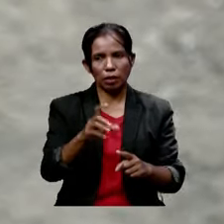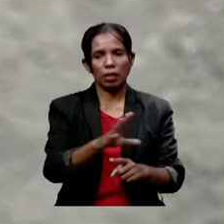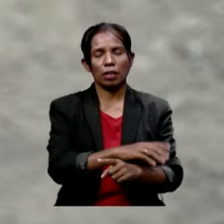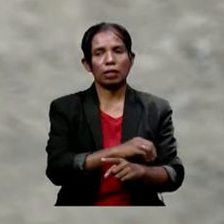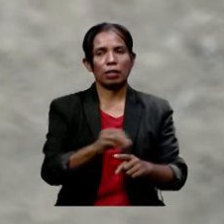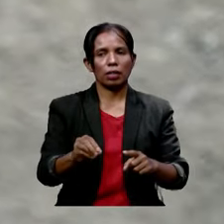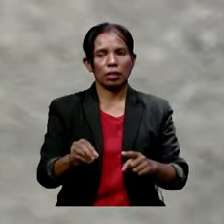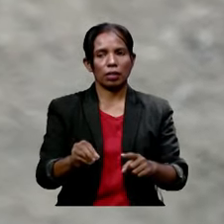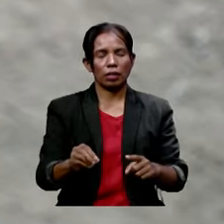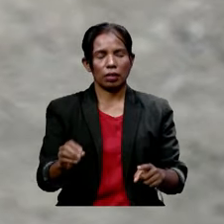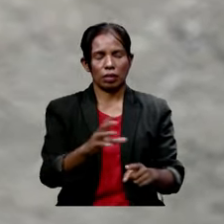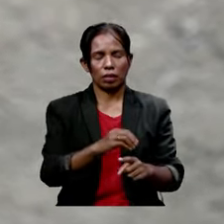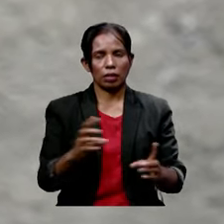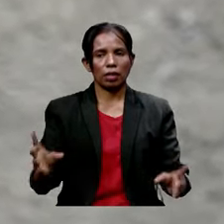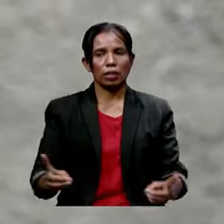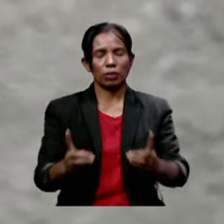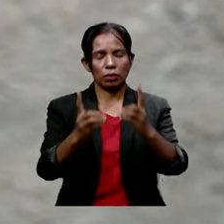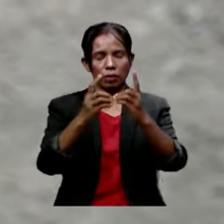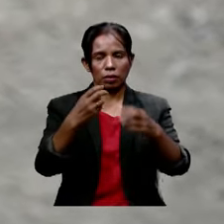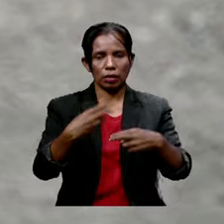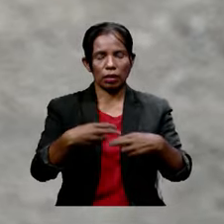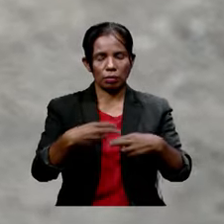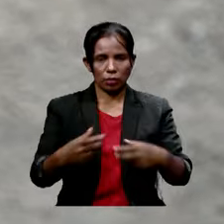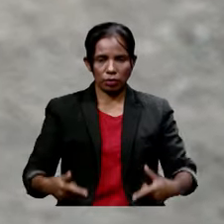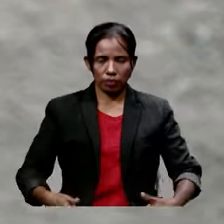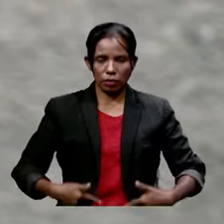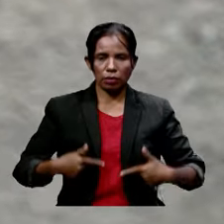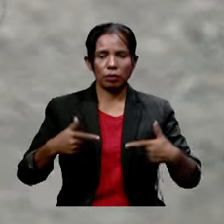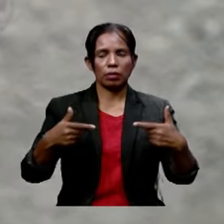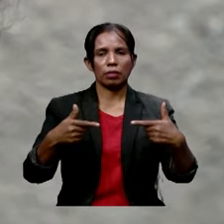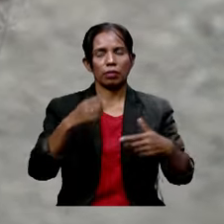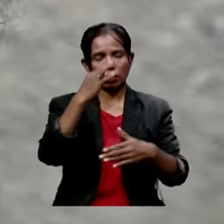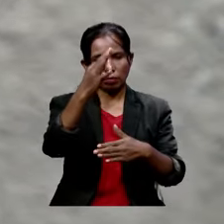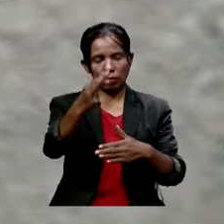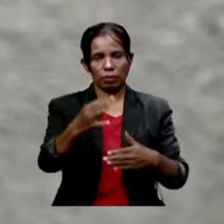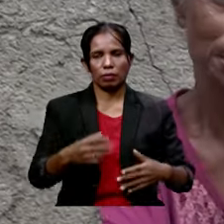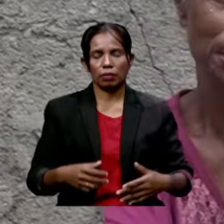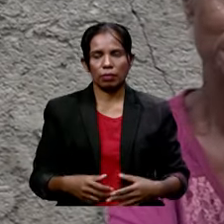ne, durante ne, enfrenta hela situação moruk sirane, hodi ba oin.